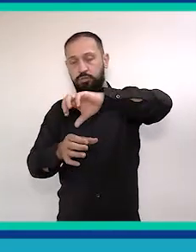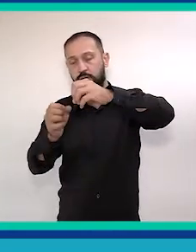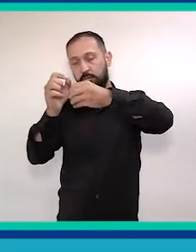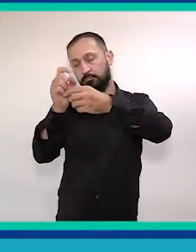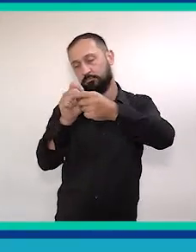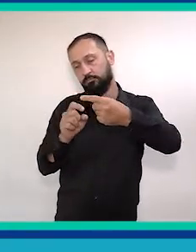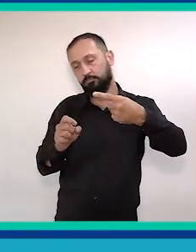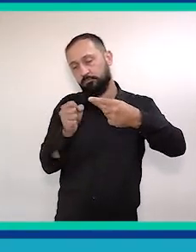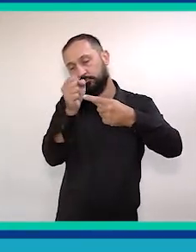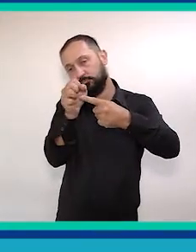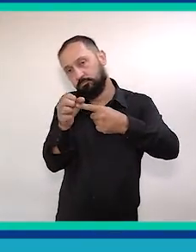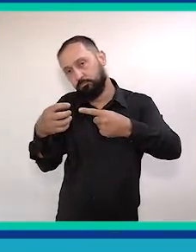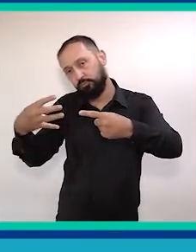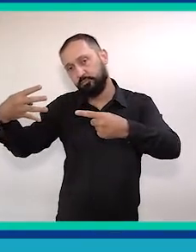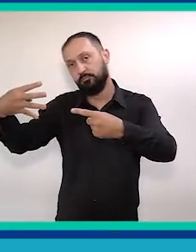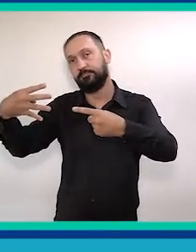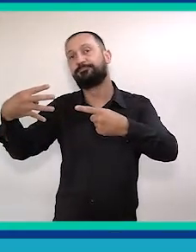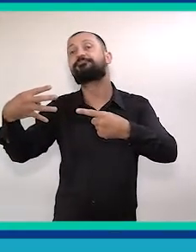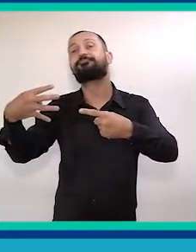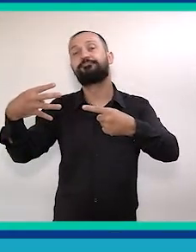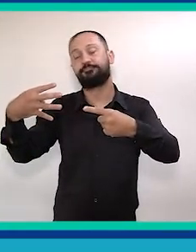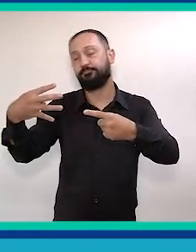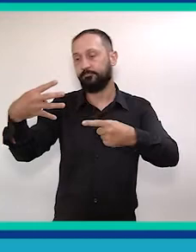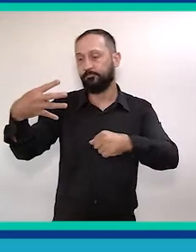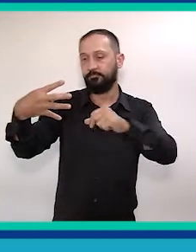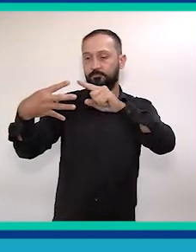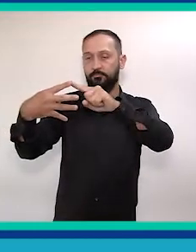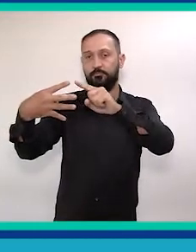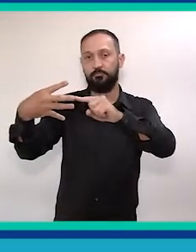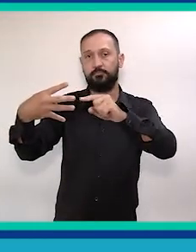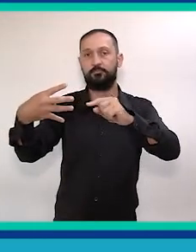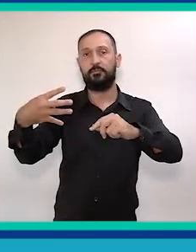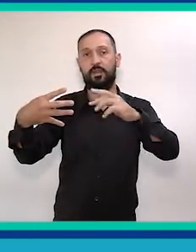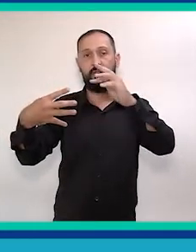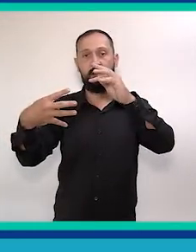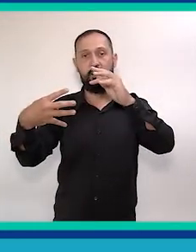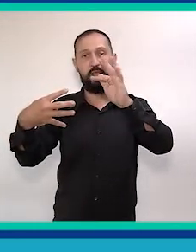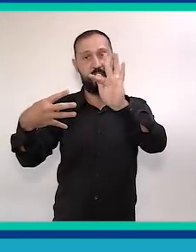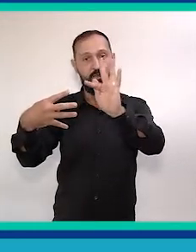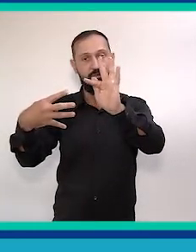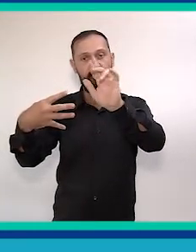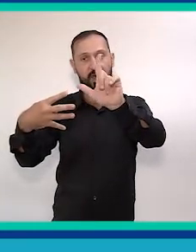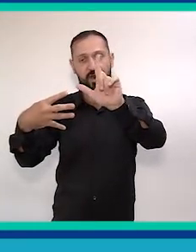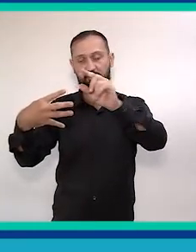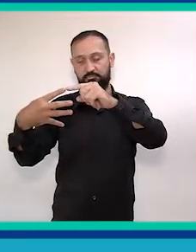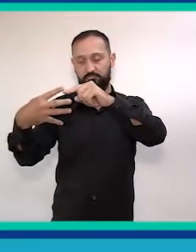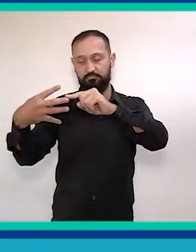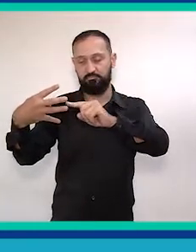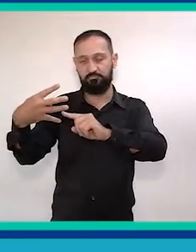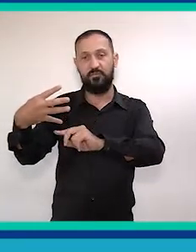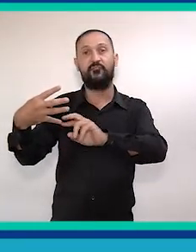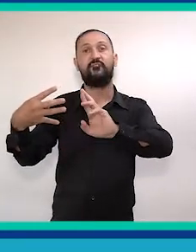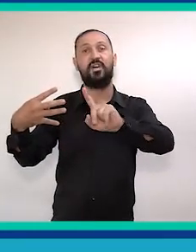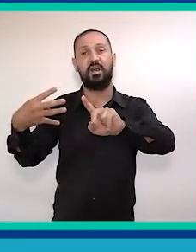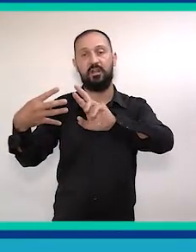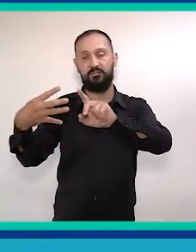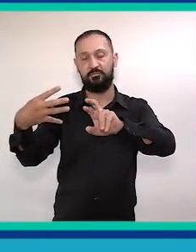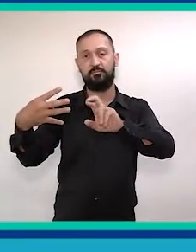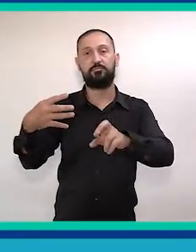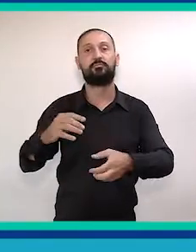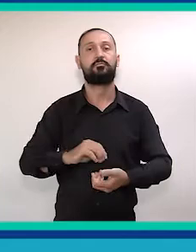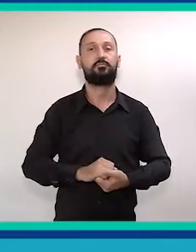eu percebi que tinham pelo menos 4 fosfolipases que saíram, que foram separadas